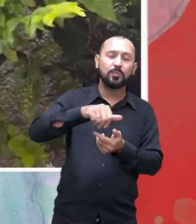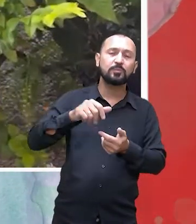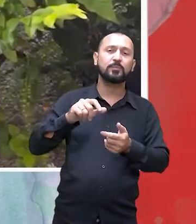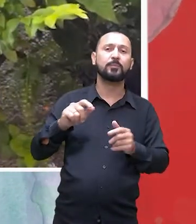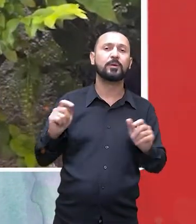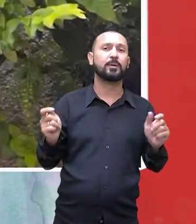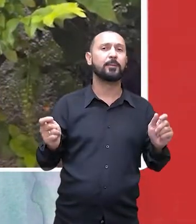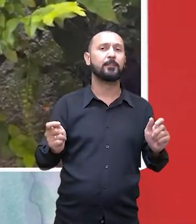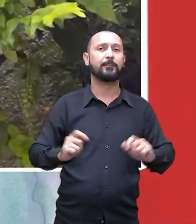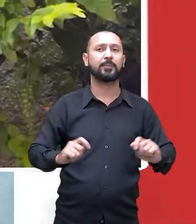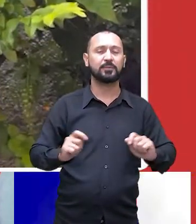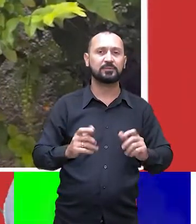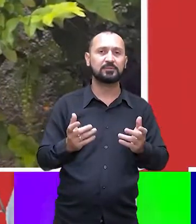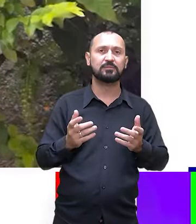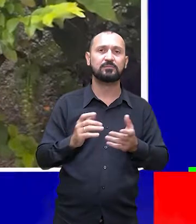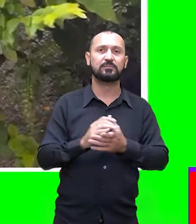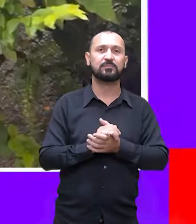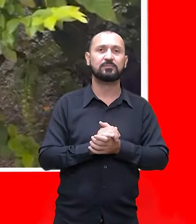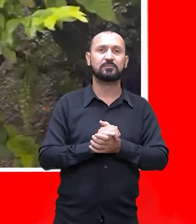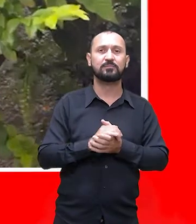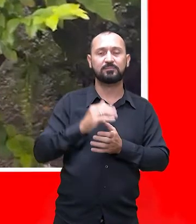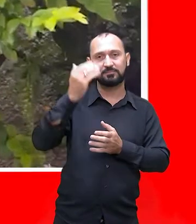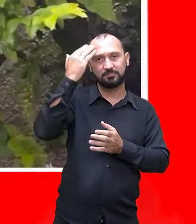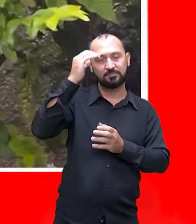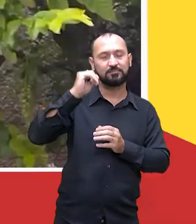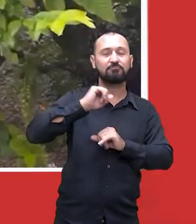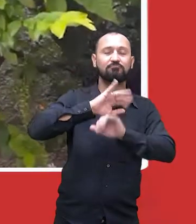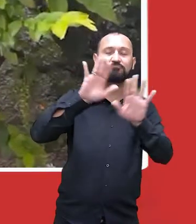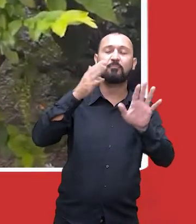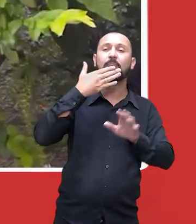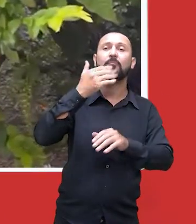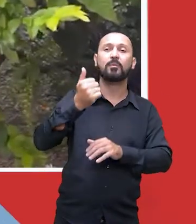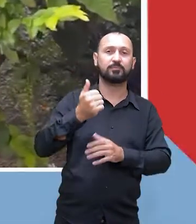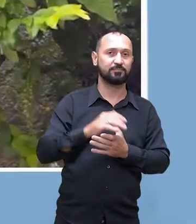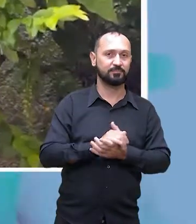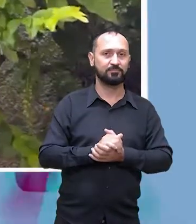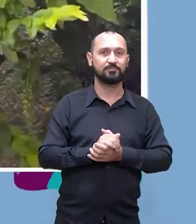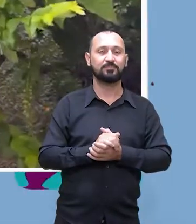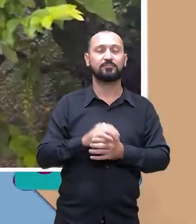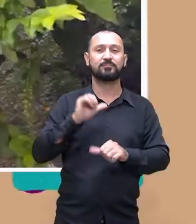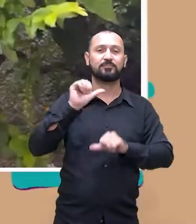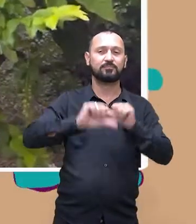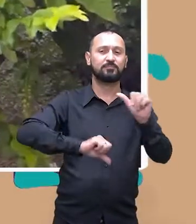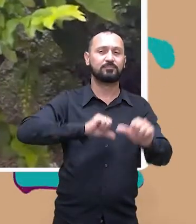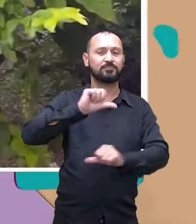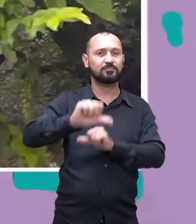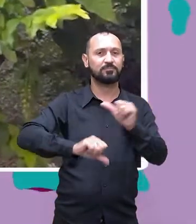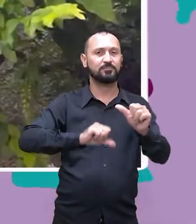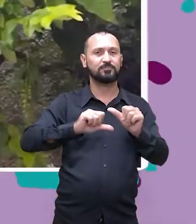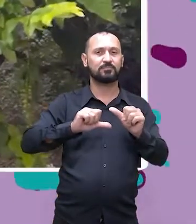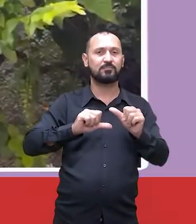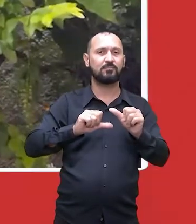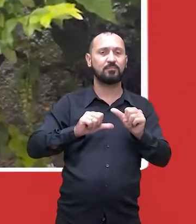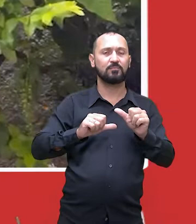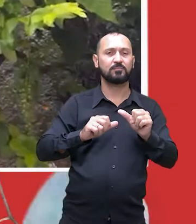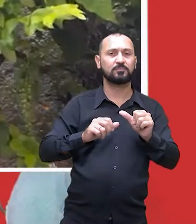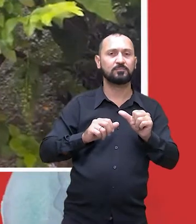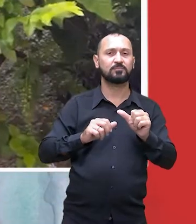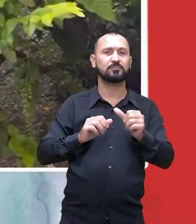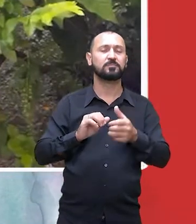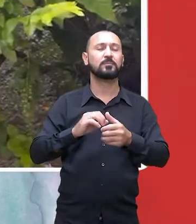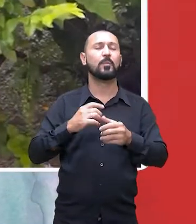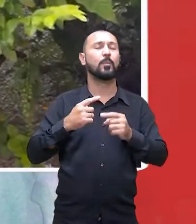Por isso é tão importante um prêmio como o Prêmio Klaus Viana, que é específico da dança, porque mesmo dentro das